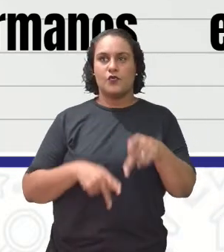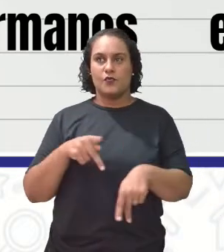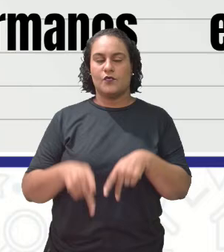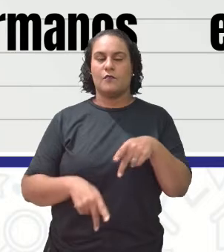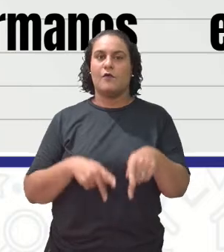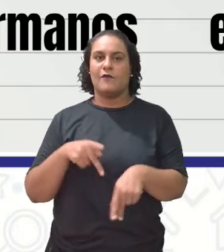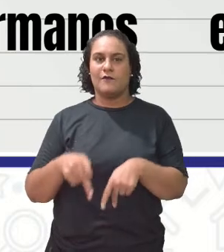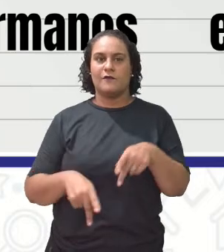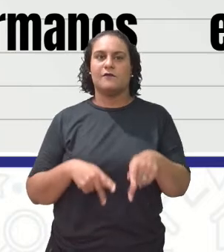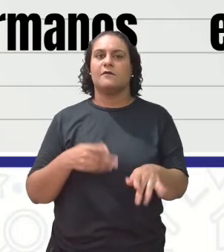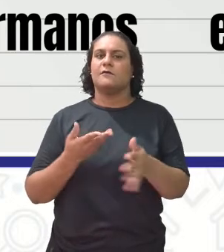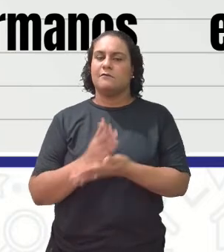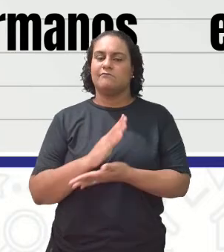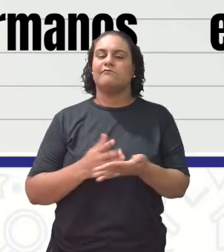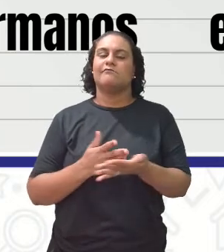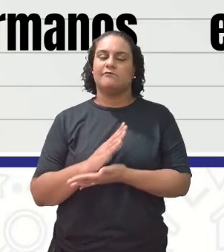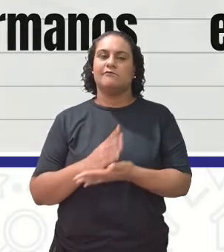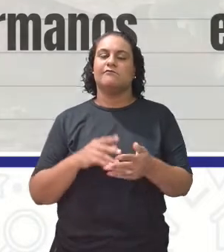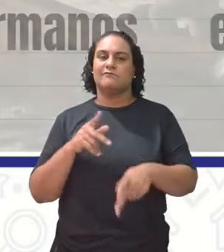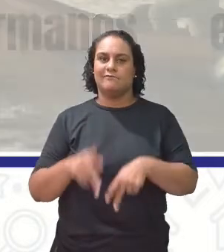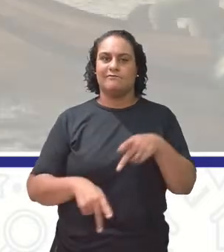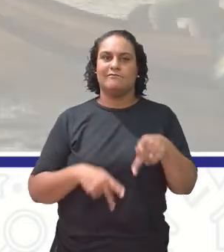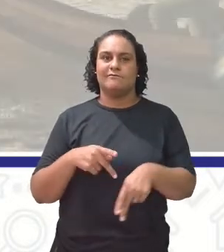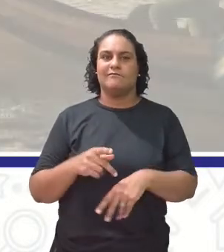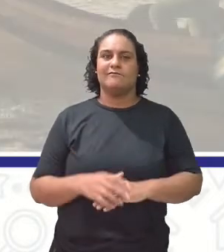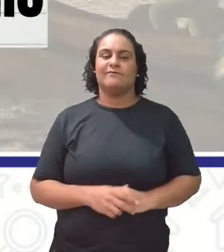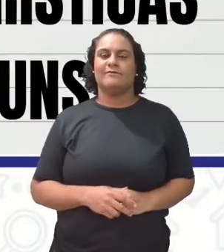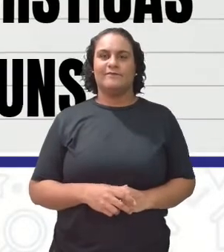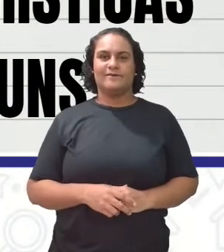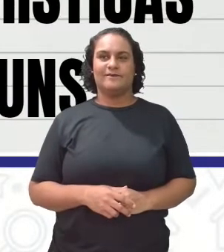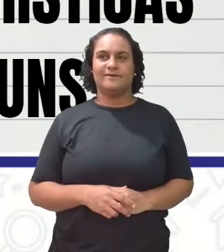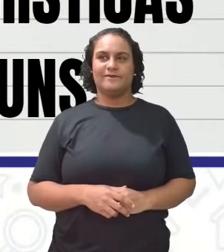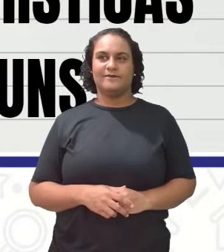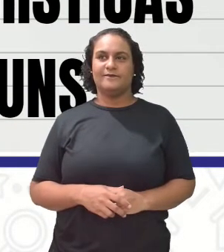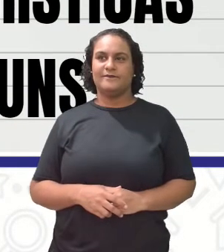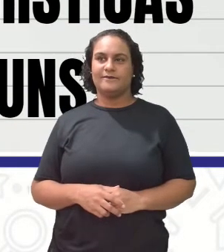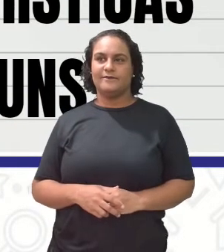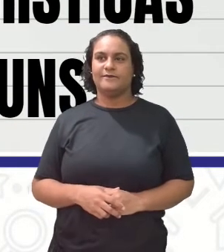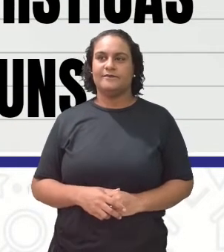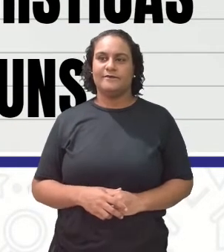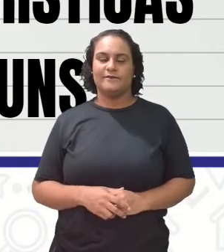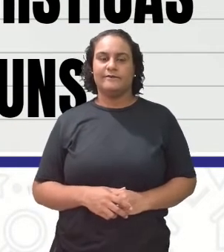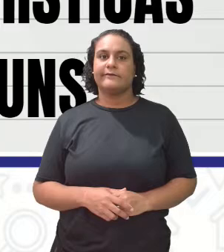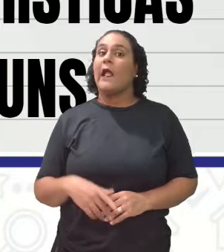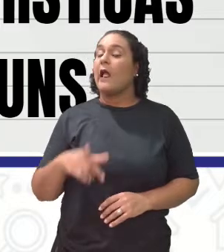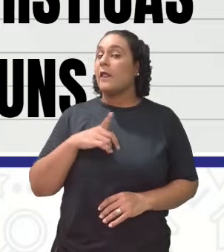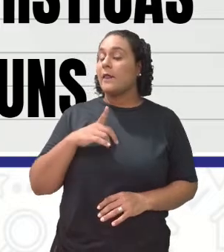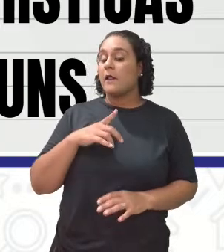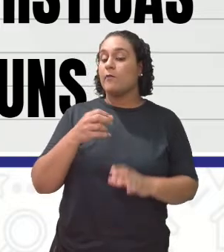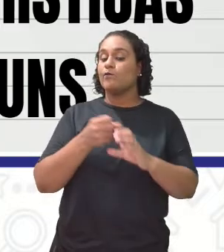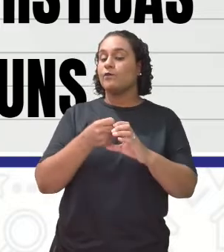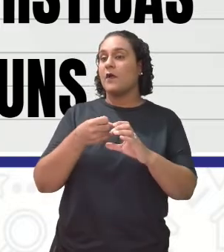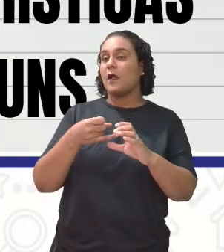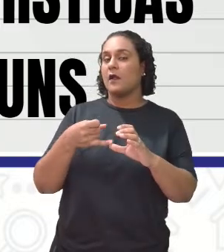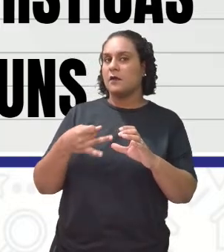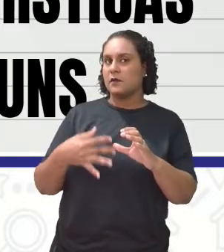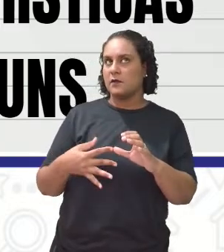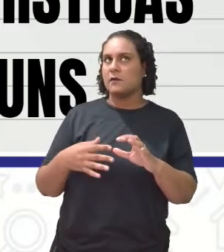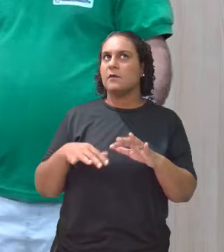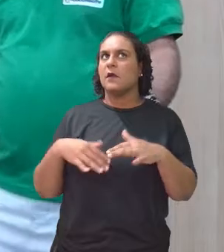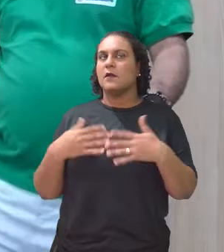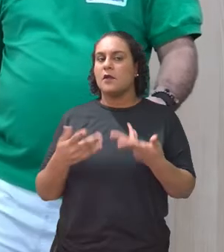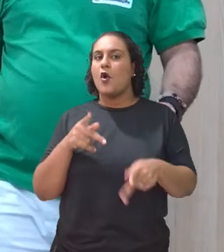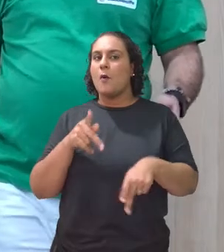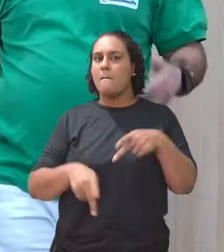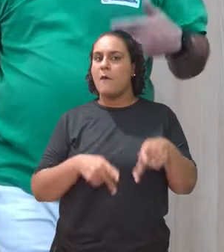Então, são alguns desses povos. Então, eles possuíam, apesar de serem